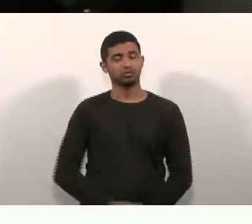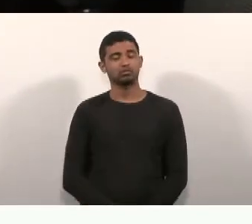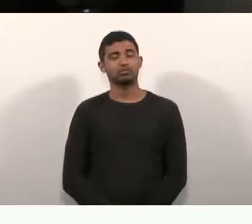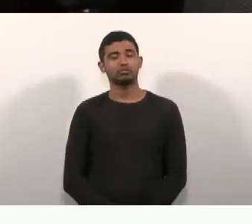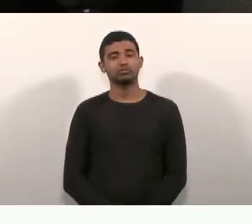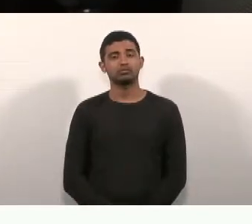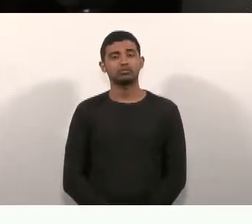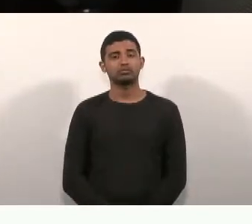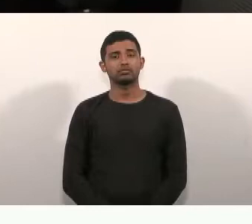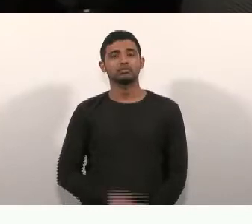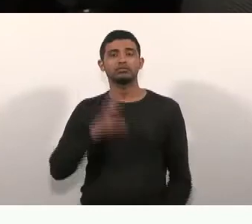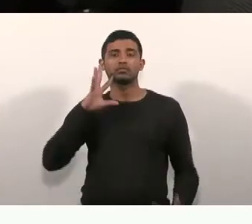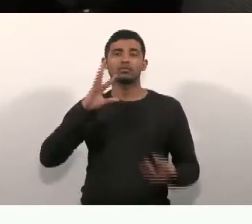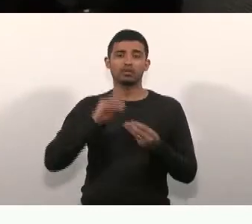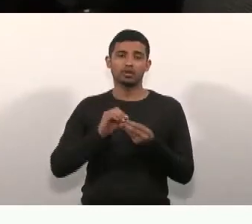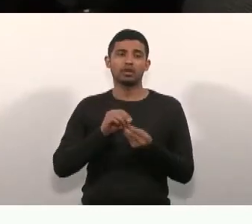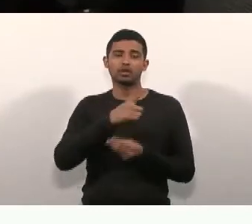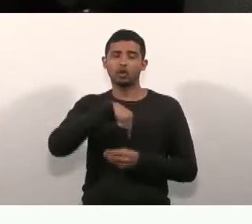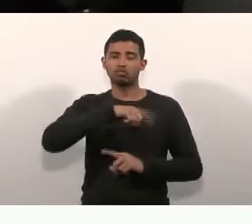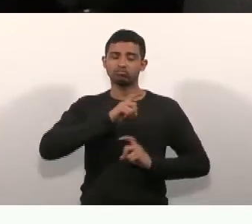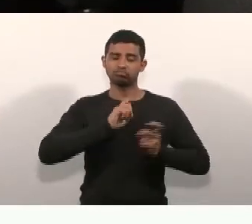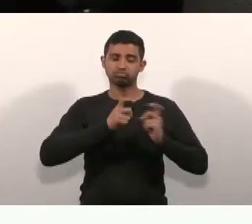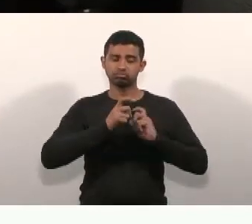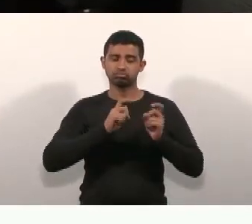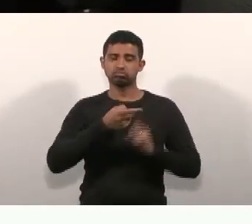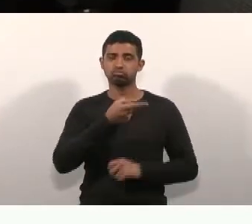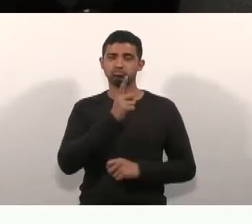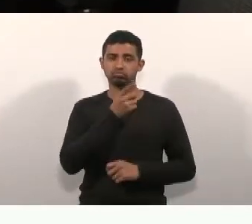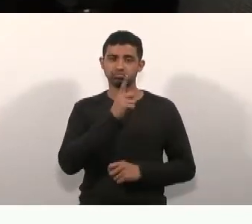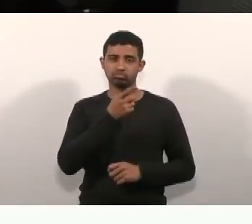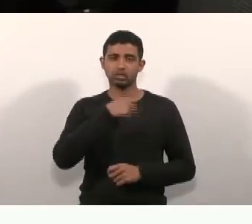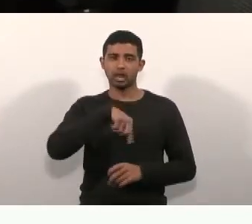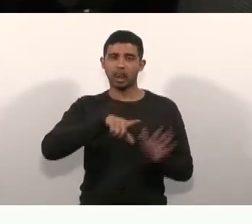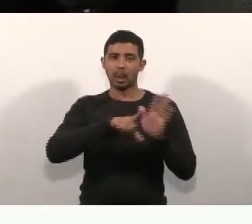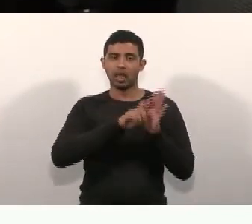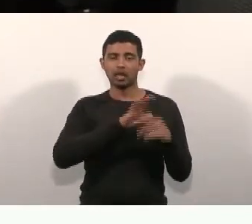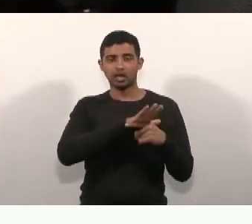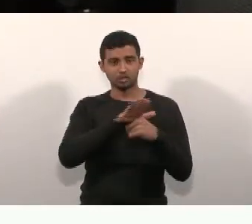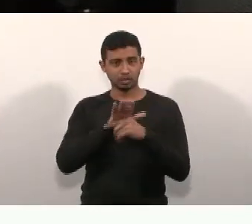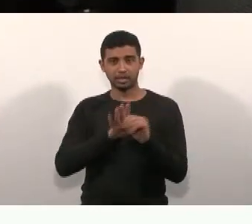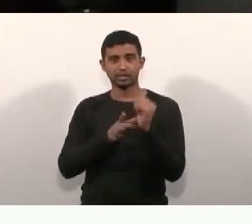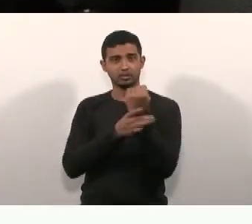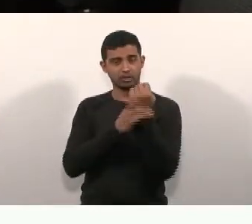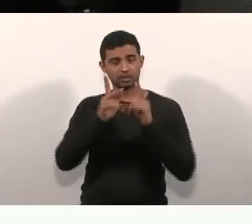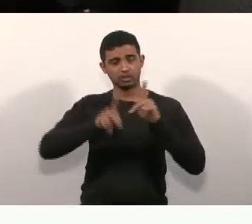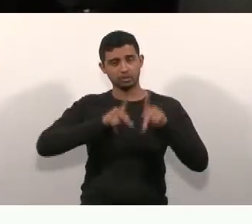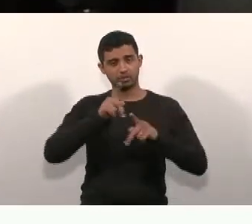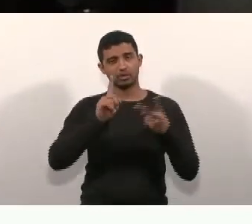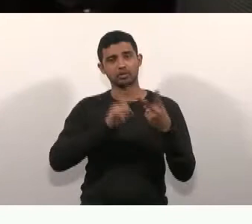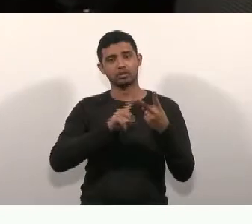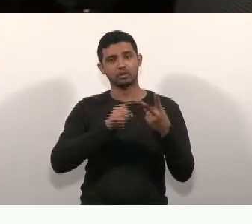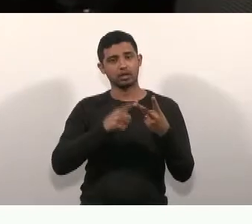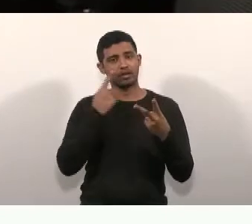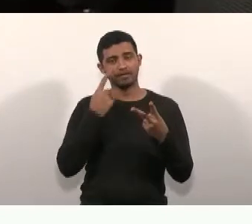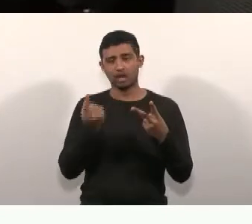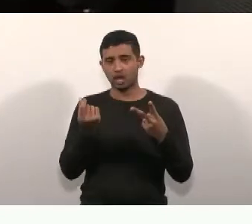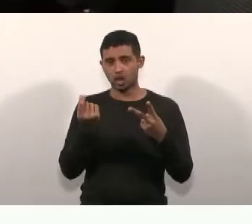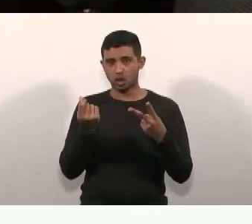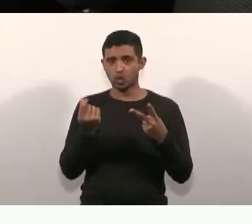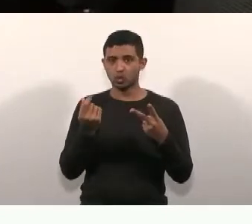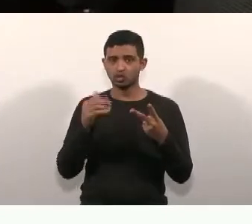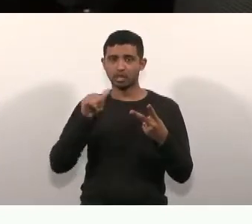Conclusão. Considerando os motivos acima expostos: 1. Mérito da lei em dar maior segurança à população. 2. Custo regulatório do tipo